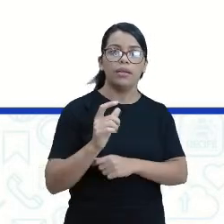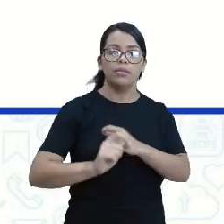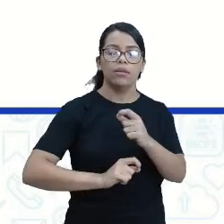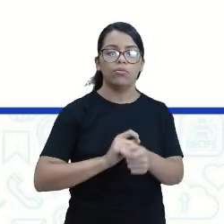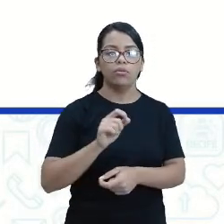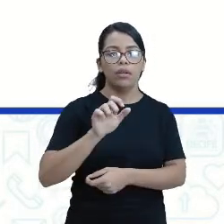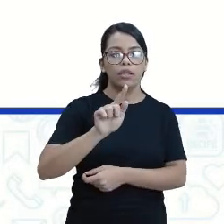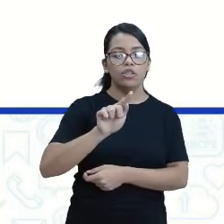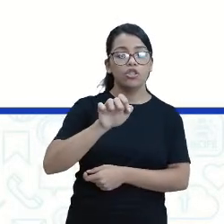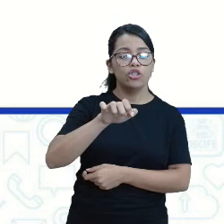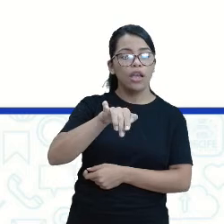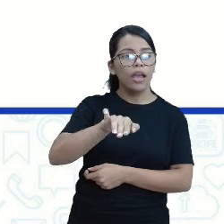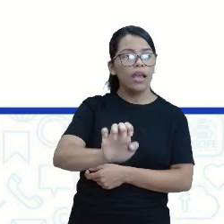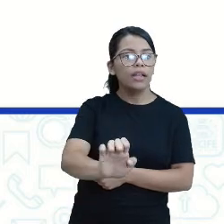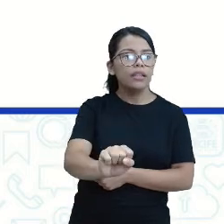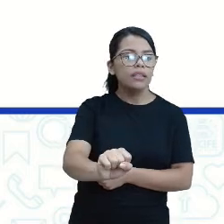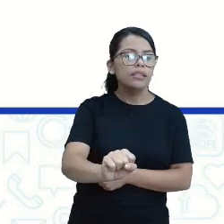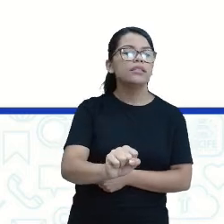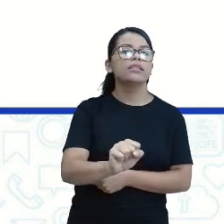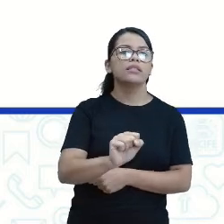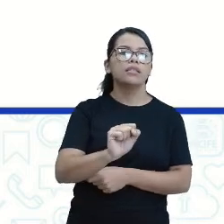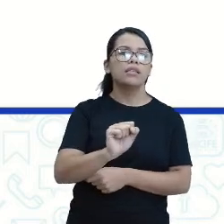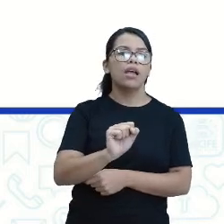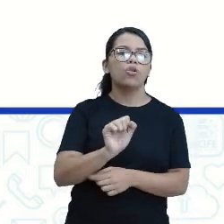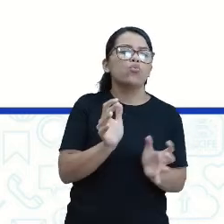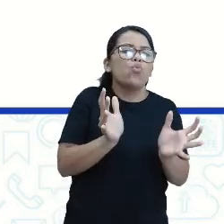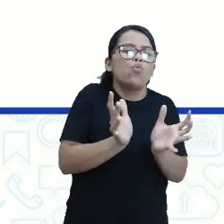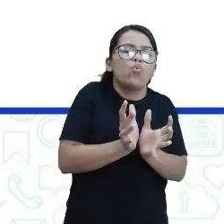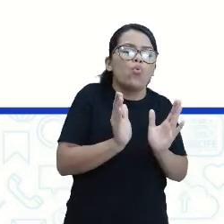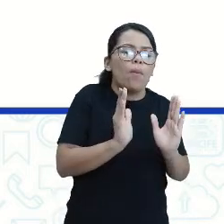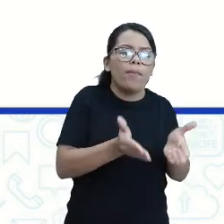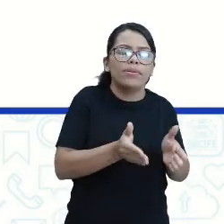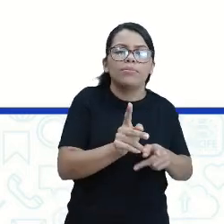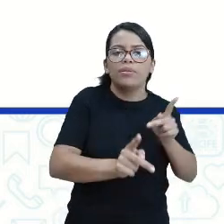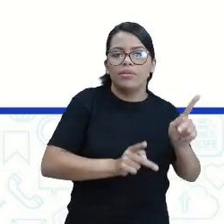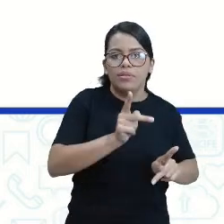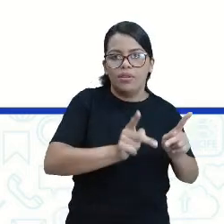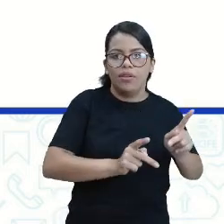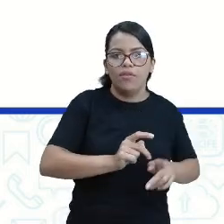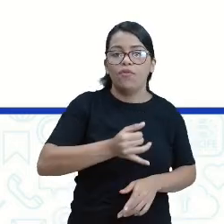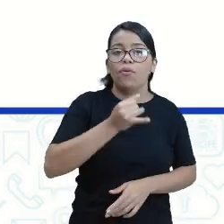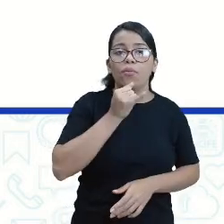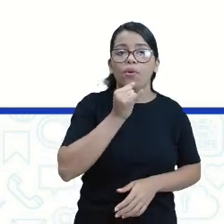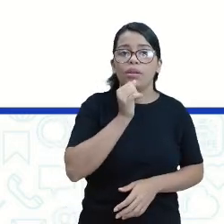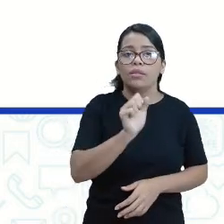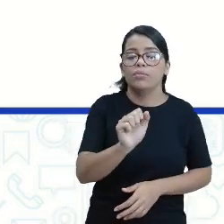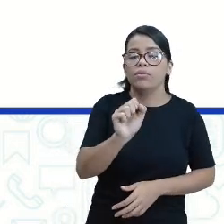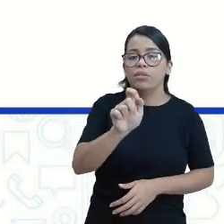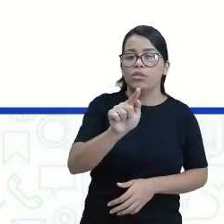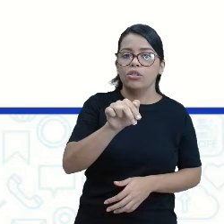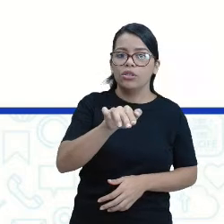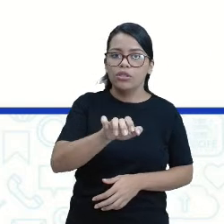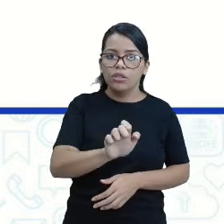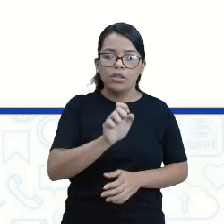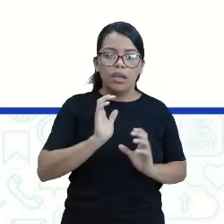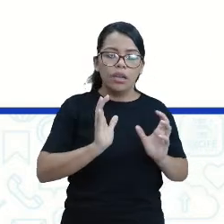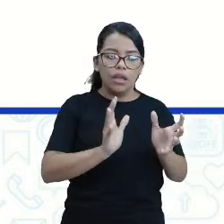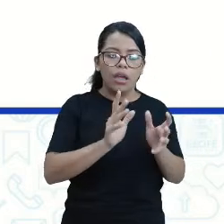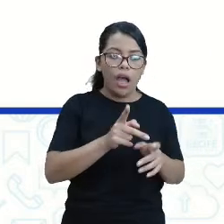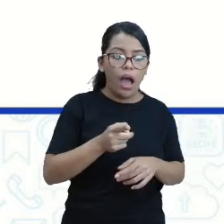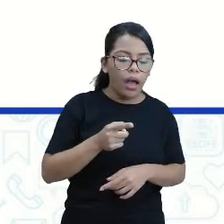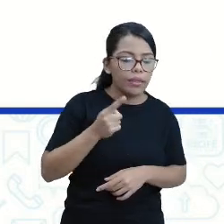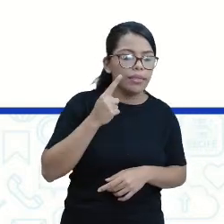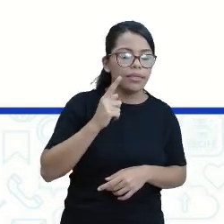alelos aí em uma determinada população. Então, se esse gene alelo apareceu numa determinada